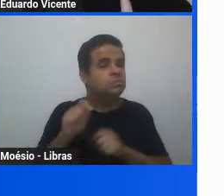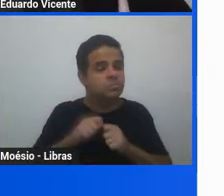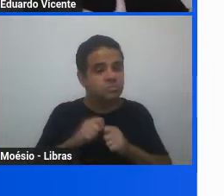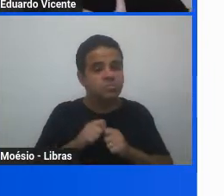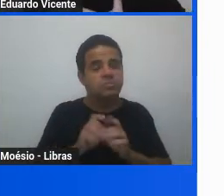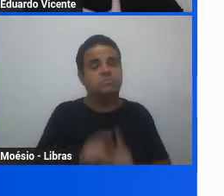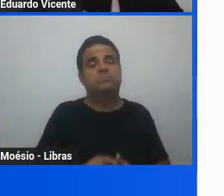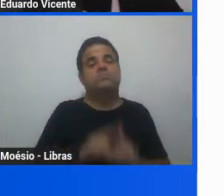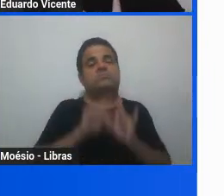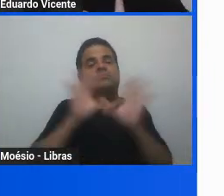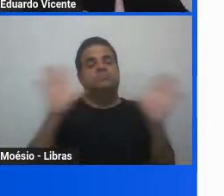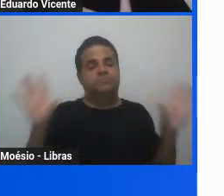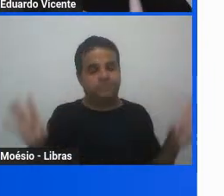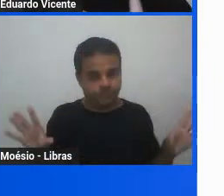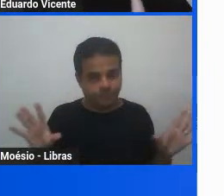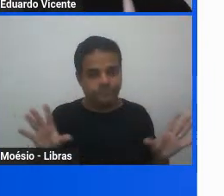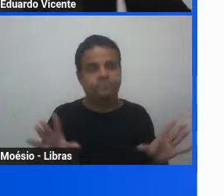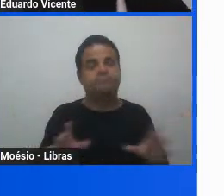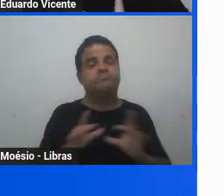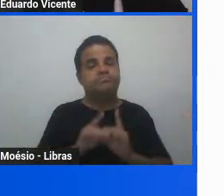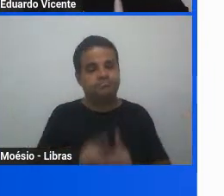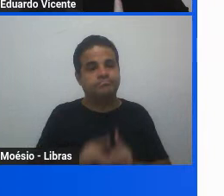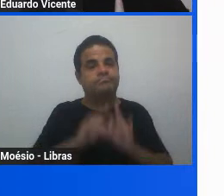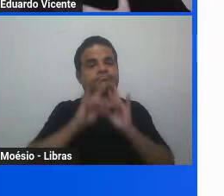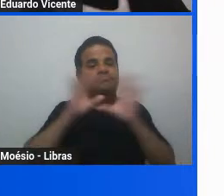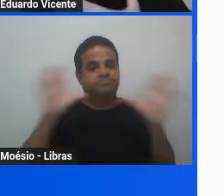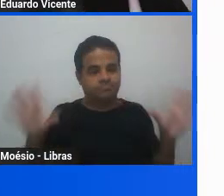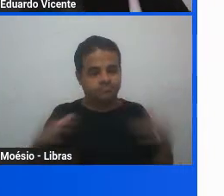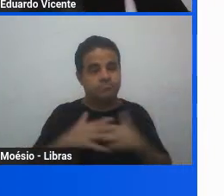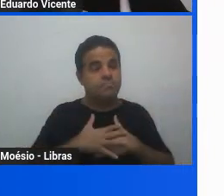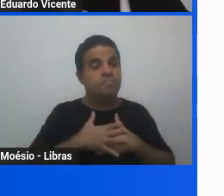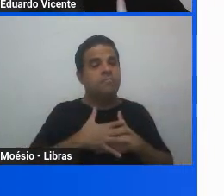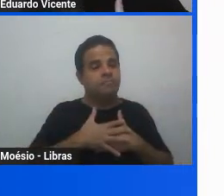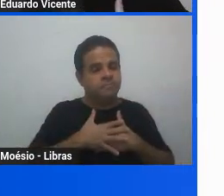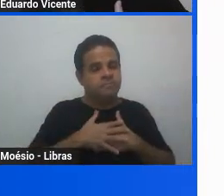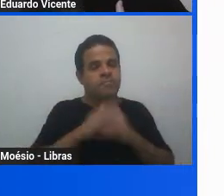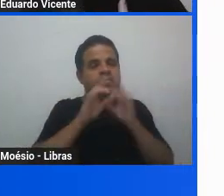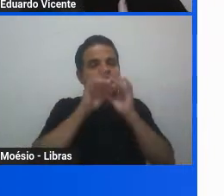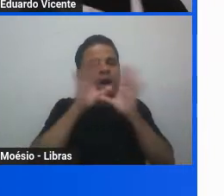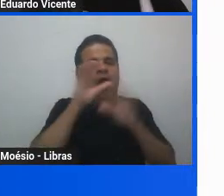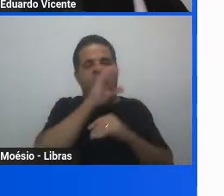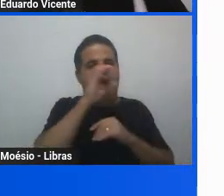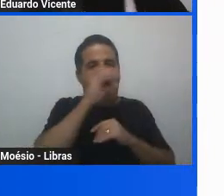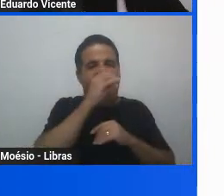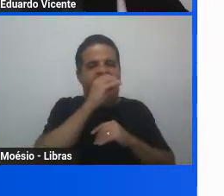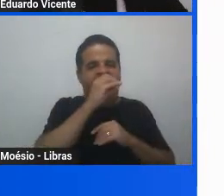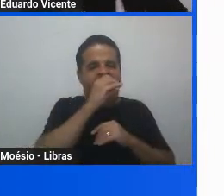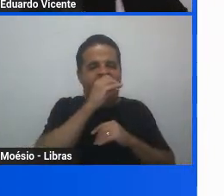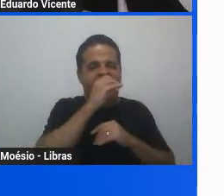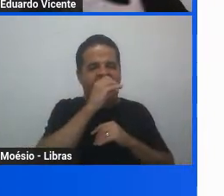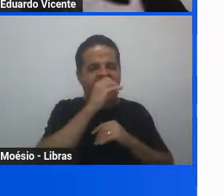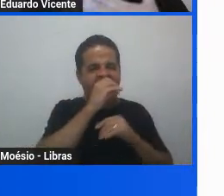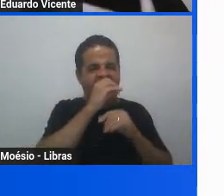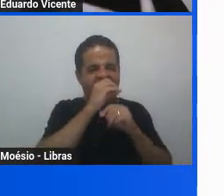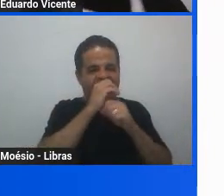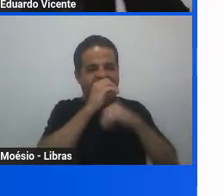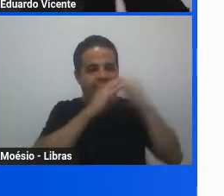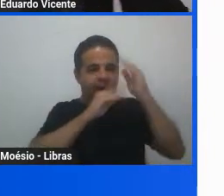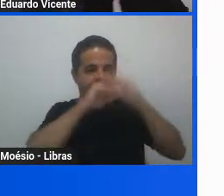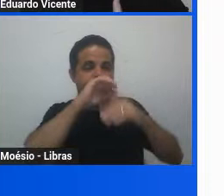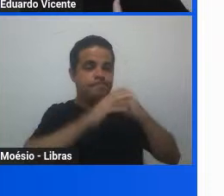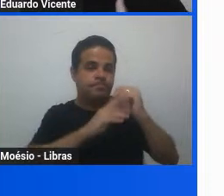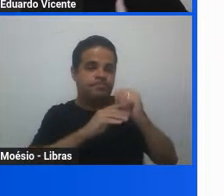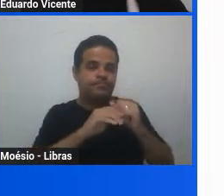libero, compressão, libero, compressão, libero, numa velocidade de Baby Shark, de cerca de 100